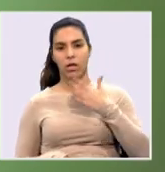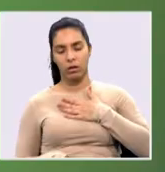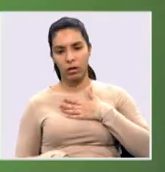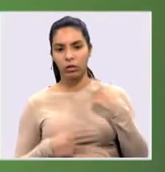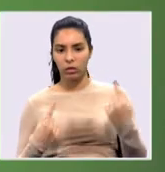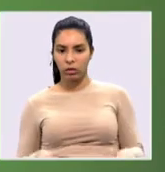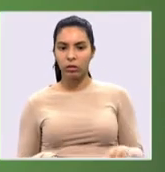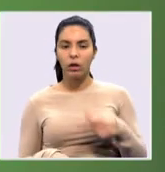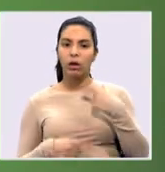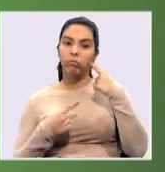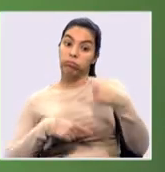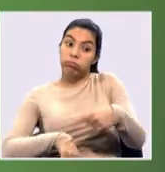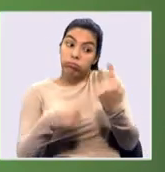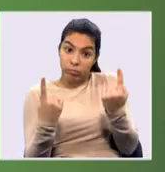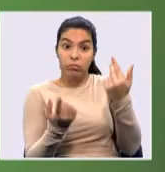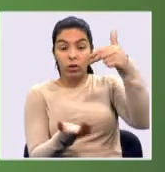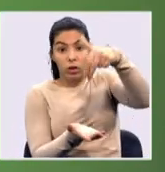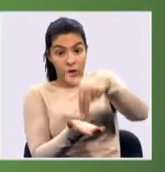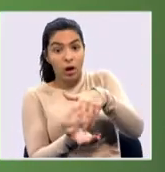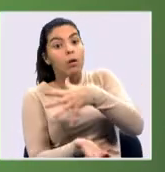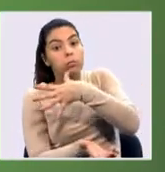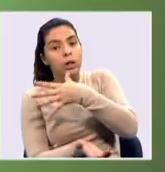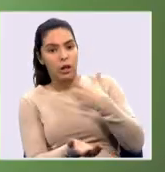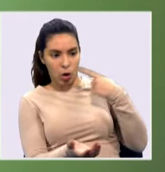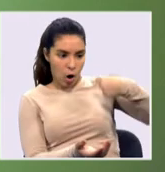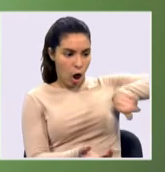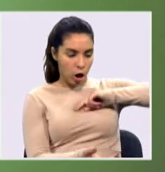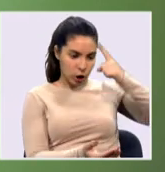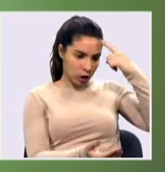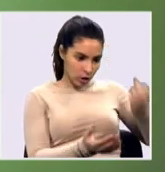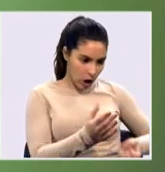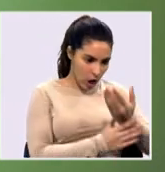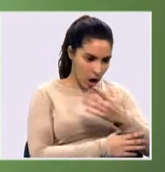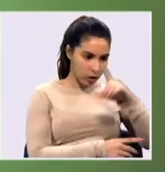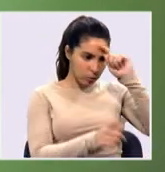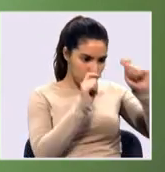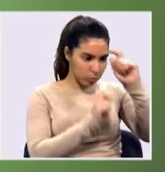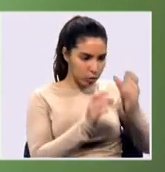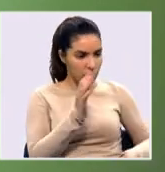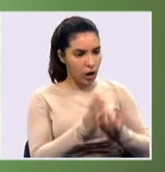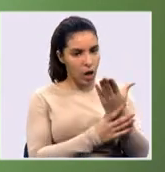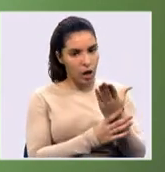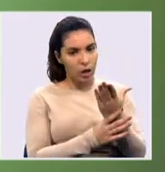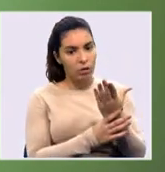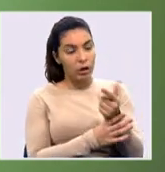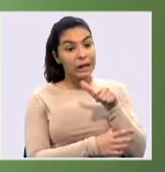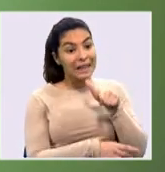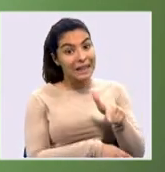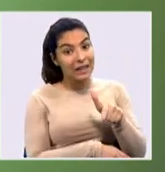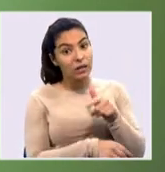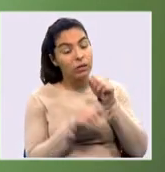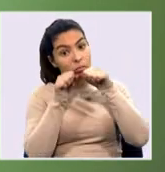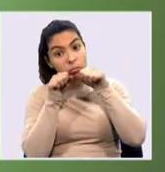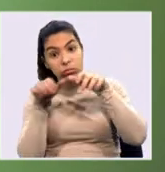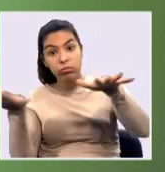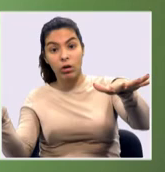tenho a dizer. O prazer de estarmos a apresentar uma coisa que foi criada por nós, que veio da nossa cabeça, e ver esse